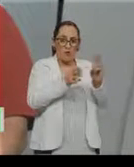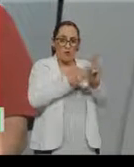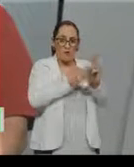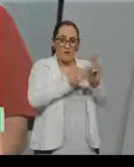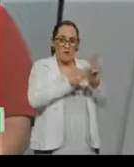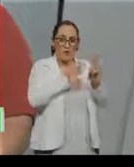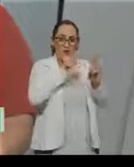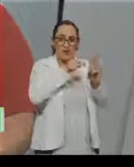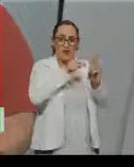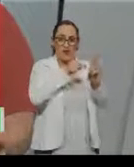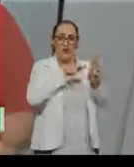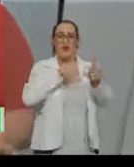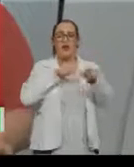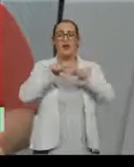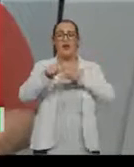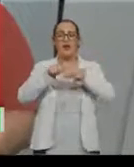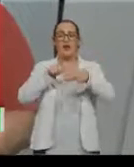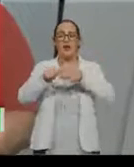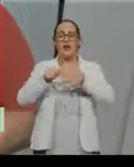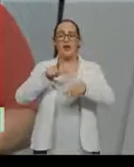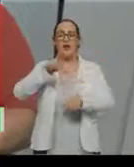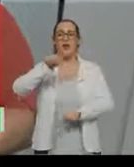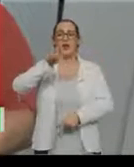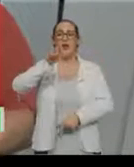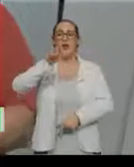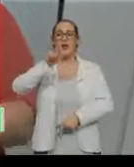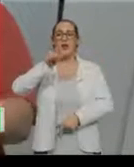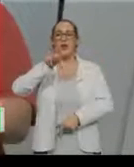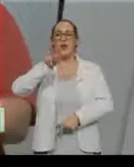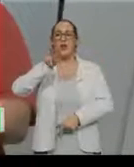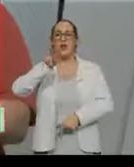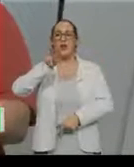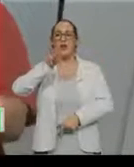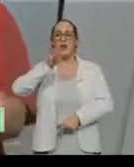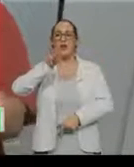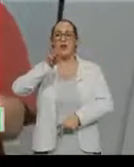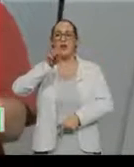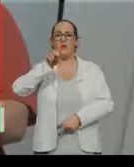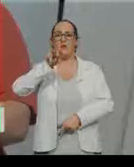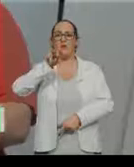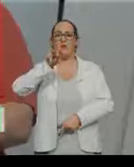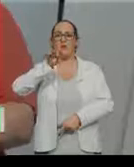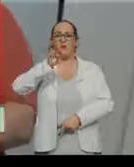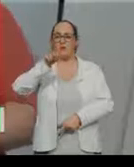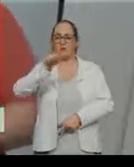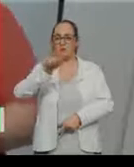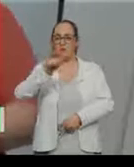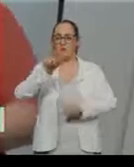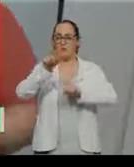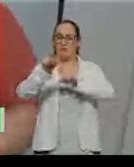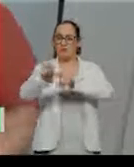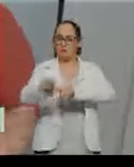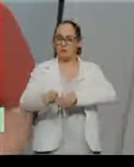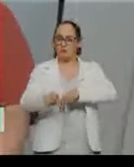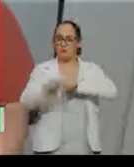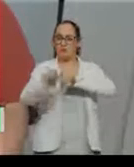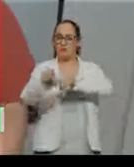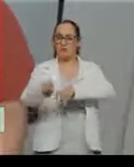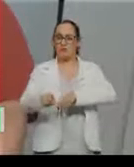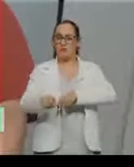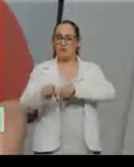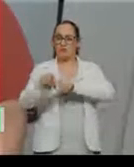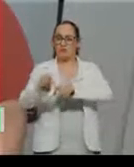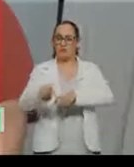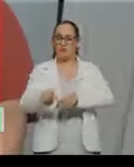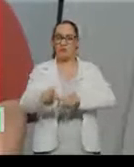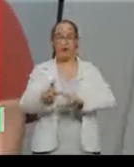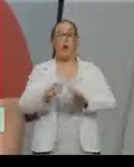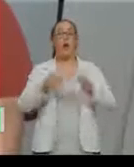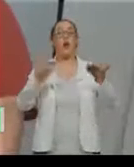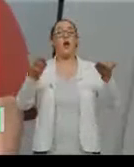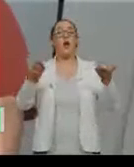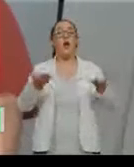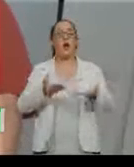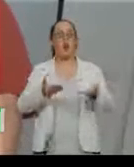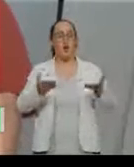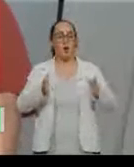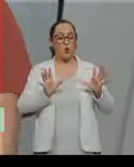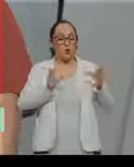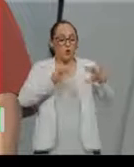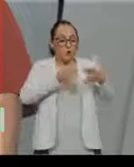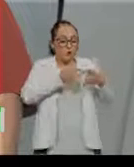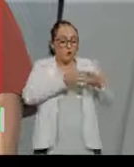E, inicialmente trabalhando nas lavouras, gerando lucro para esses próprios jesuítas. Os bandeirantes paulistas